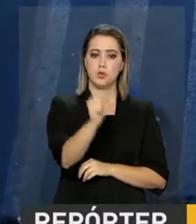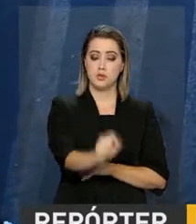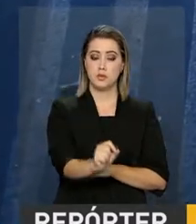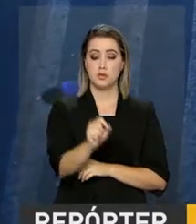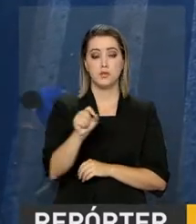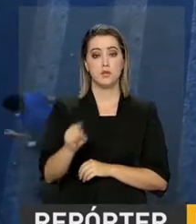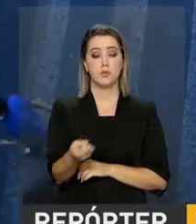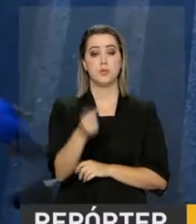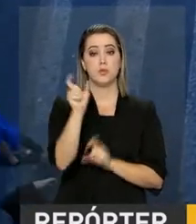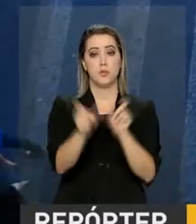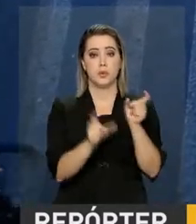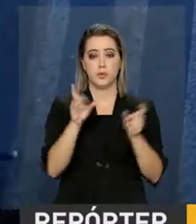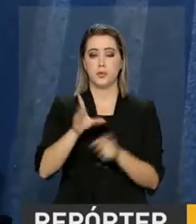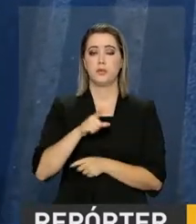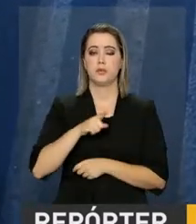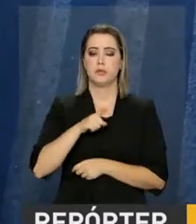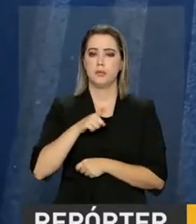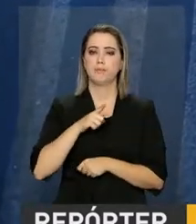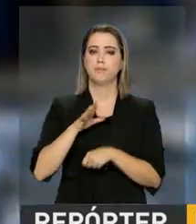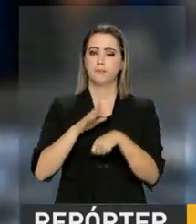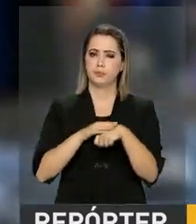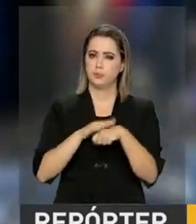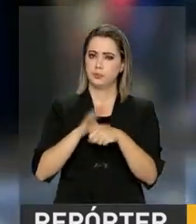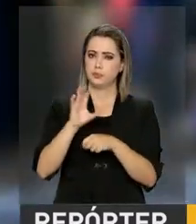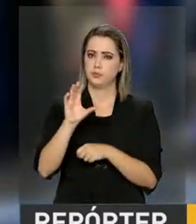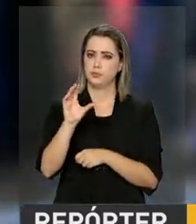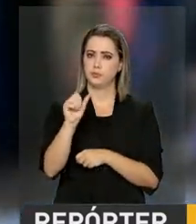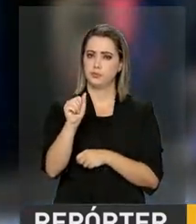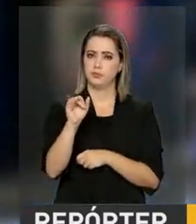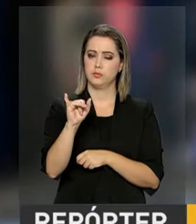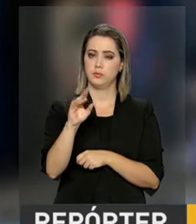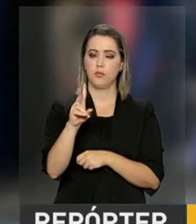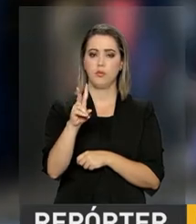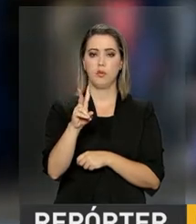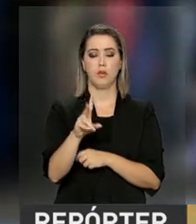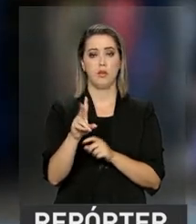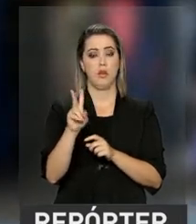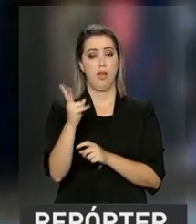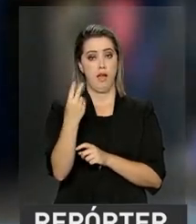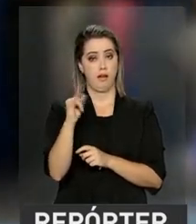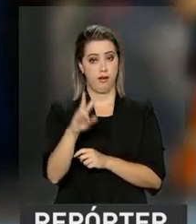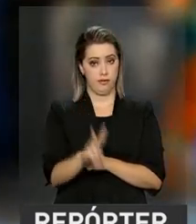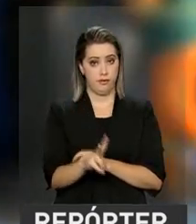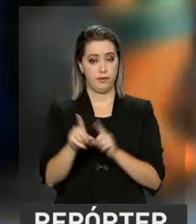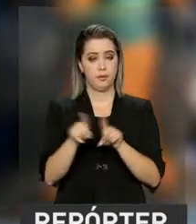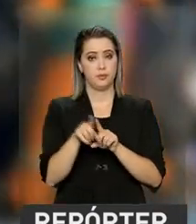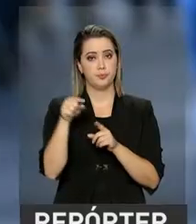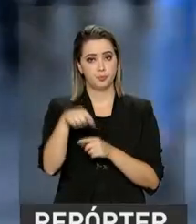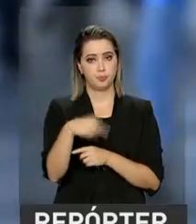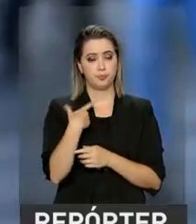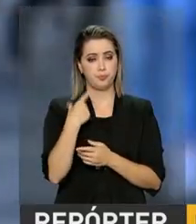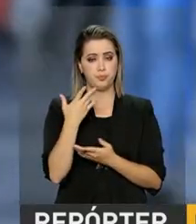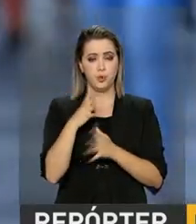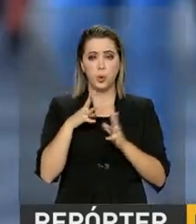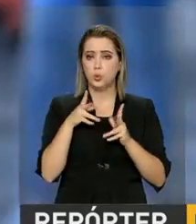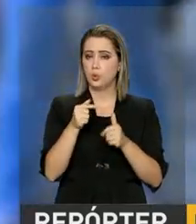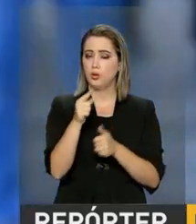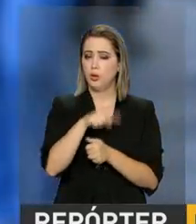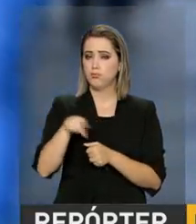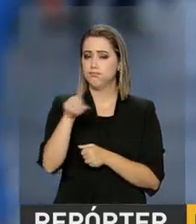vivem com hiv no país atualmente segundo o último boletim do ministério da saúde desse total